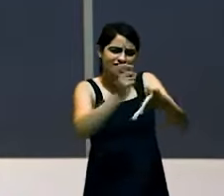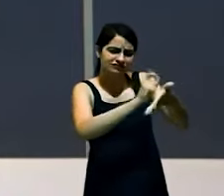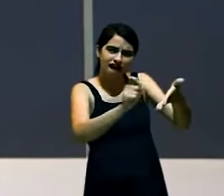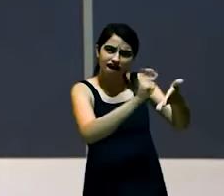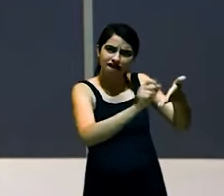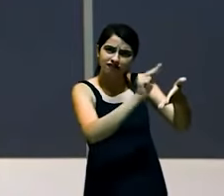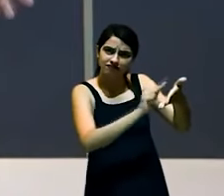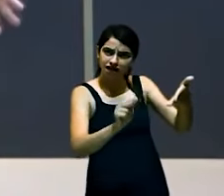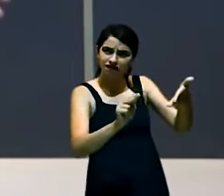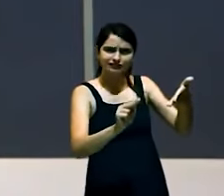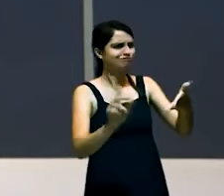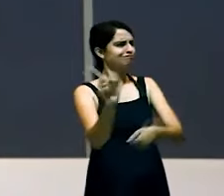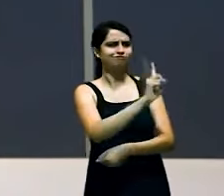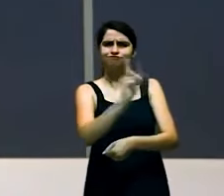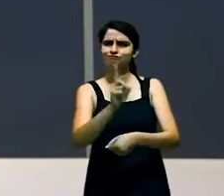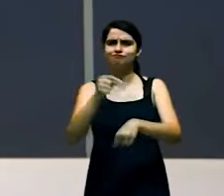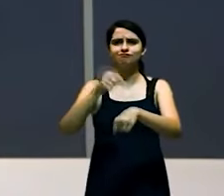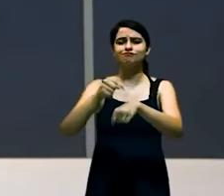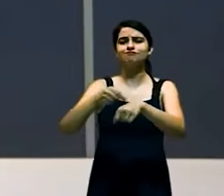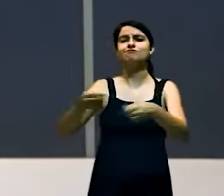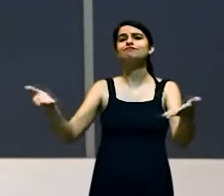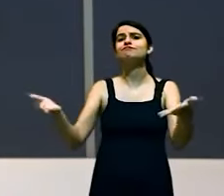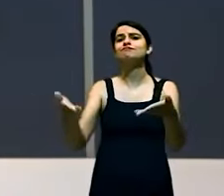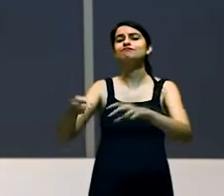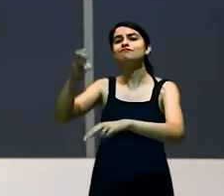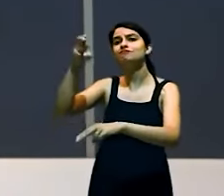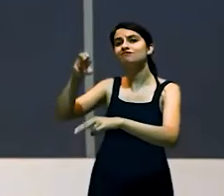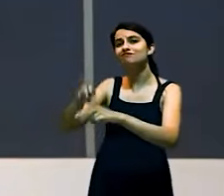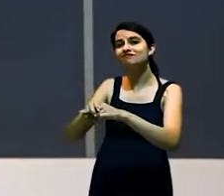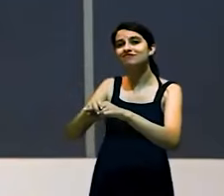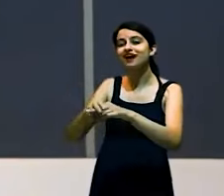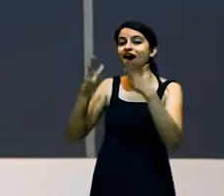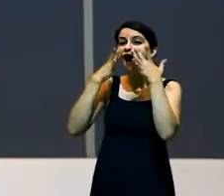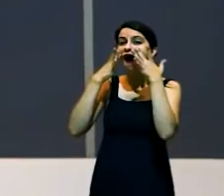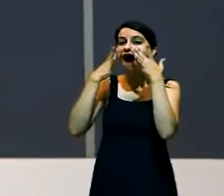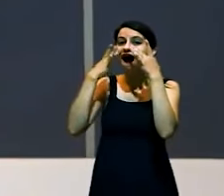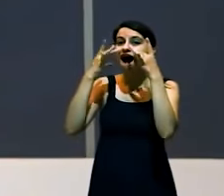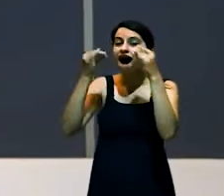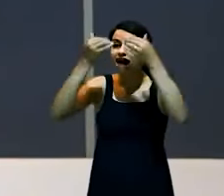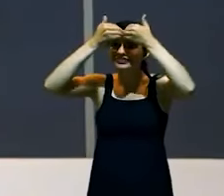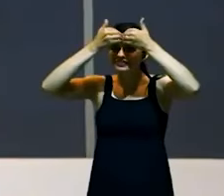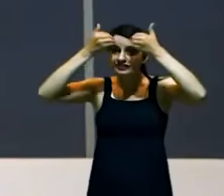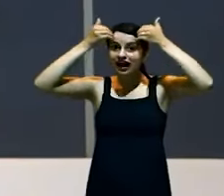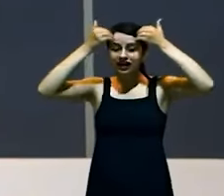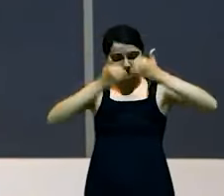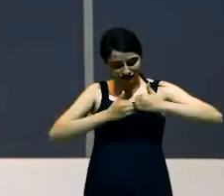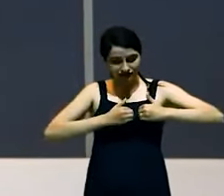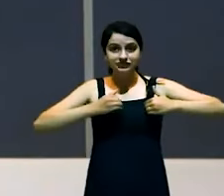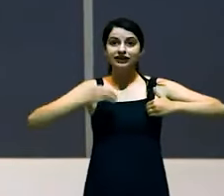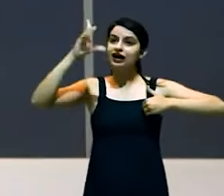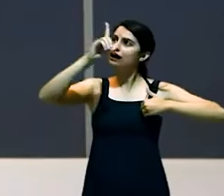hora de sentar aos pés do Senhor e ouvir o que Jesus quer falar comigo,